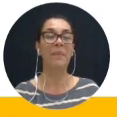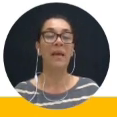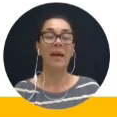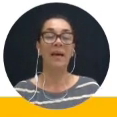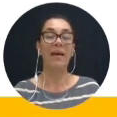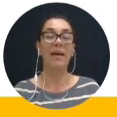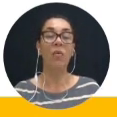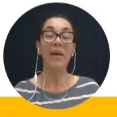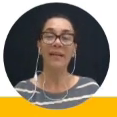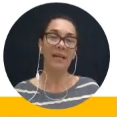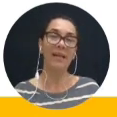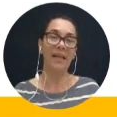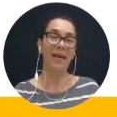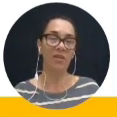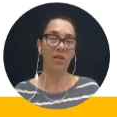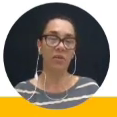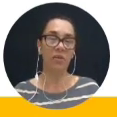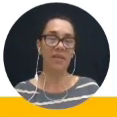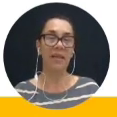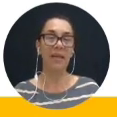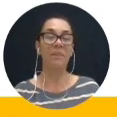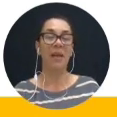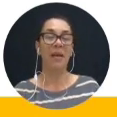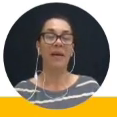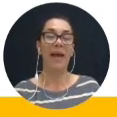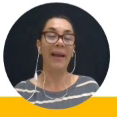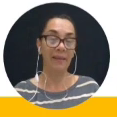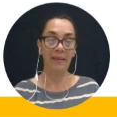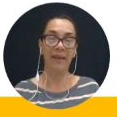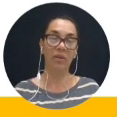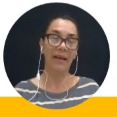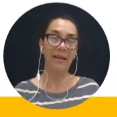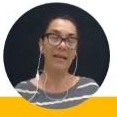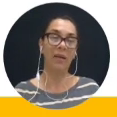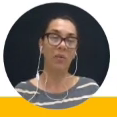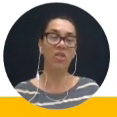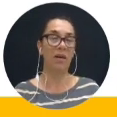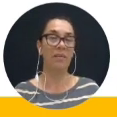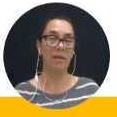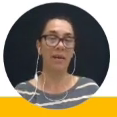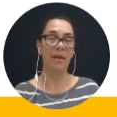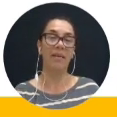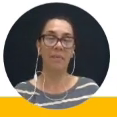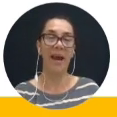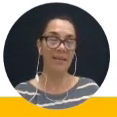tá? Uma terceira habilidade que eu trouxe aqui, ainda dentro da análise